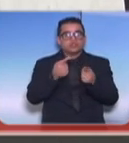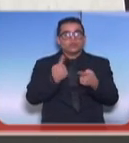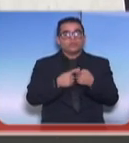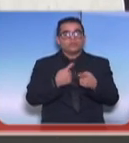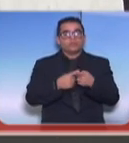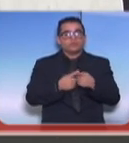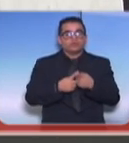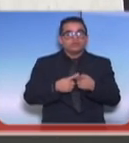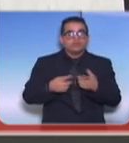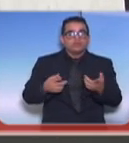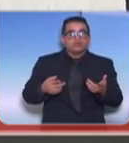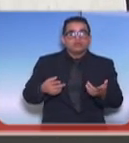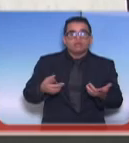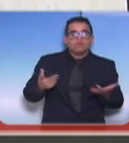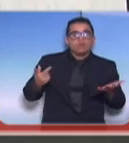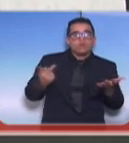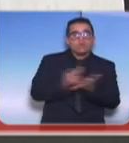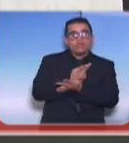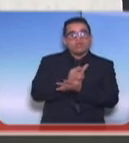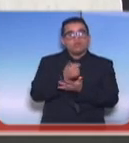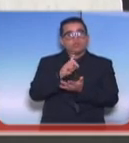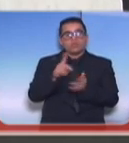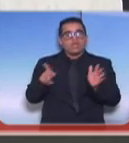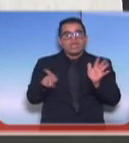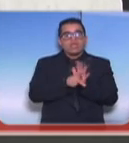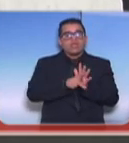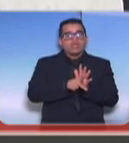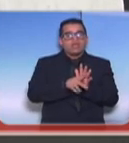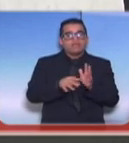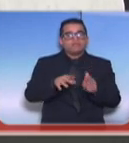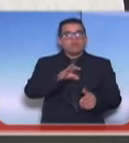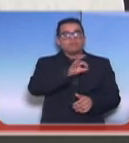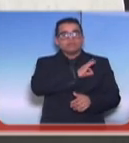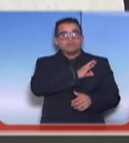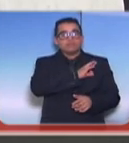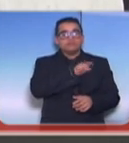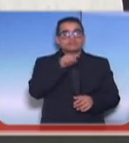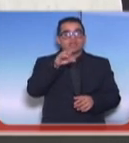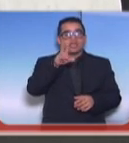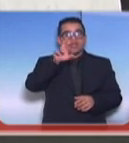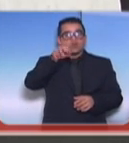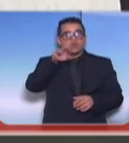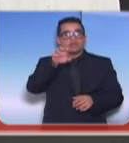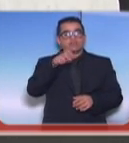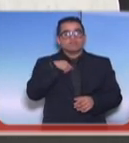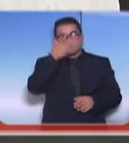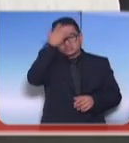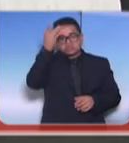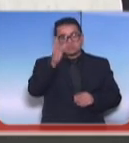é violento. A polícia não é violenta. Violento é o crime. Eles saem armados na rua de